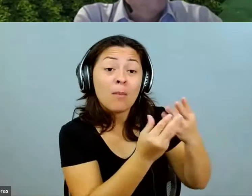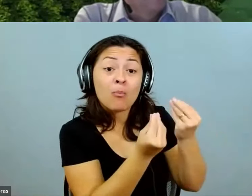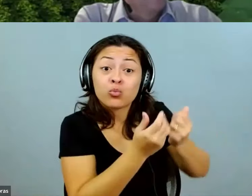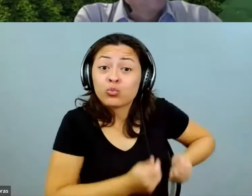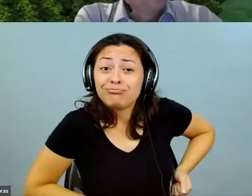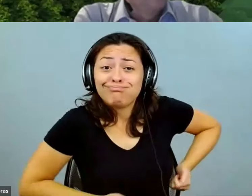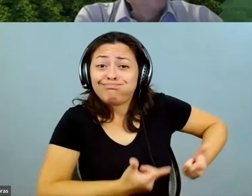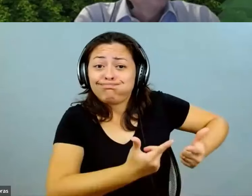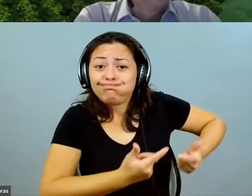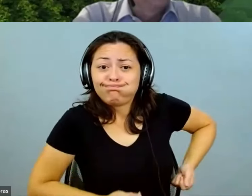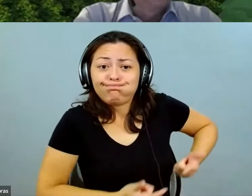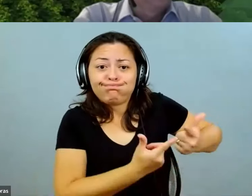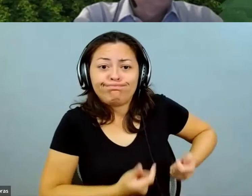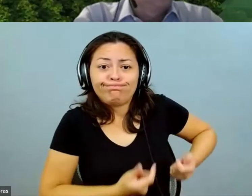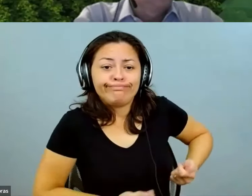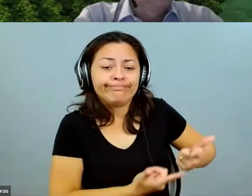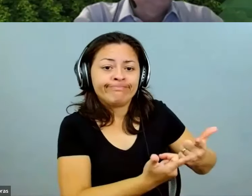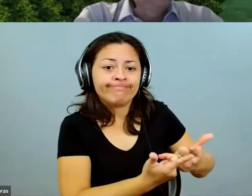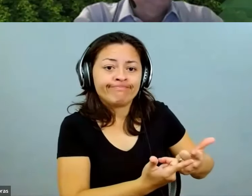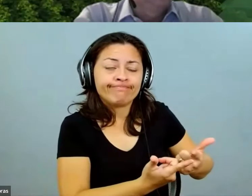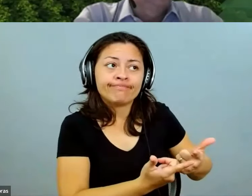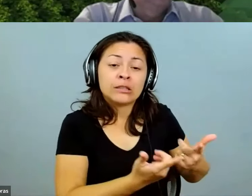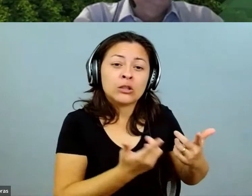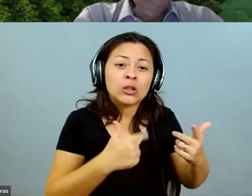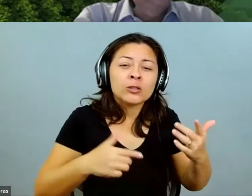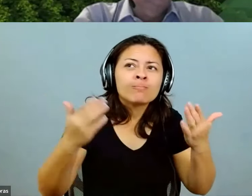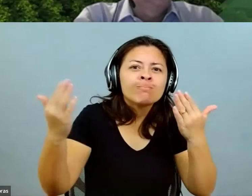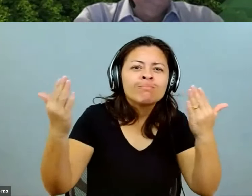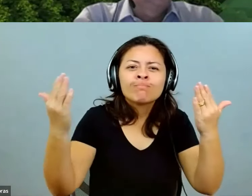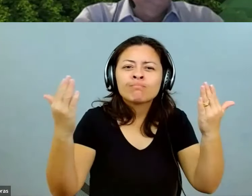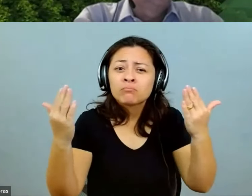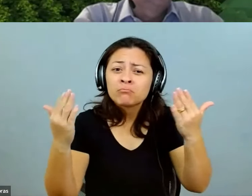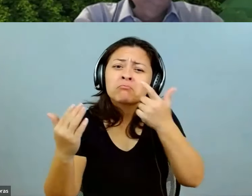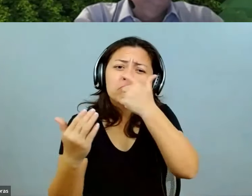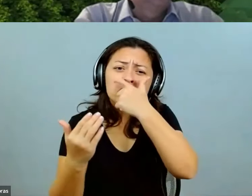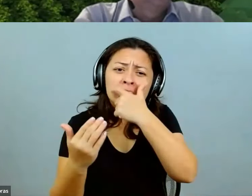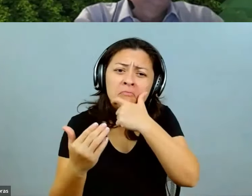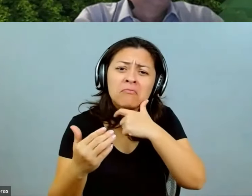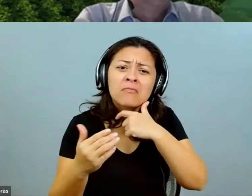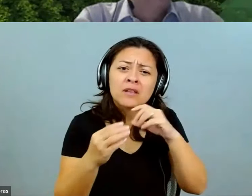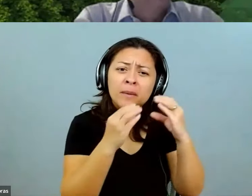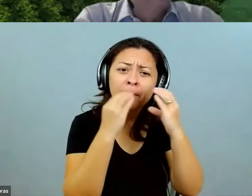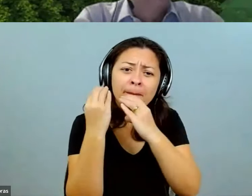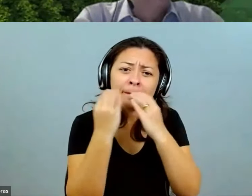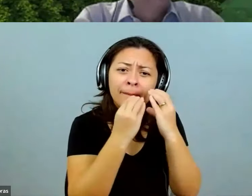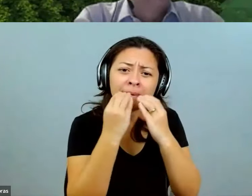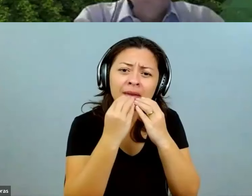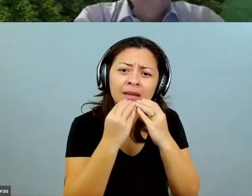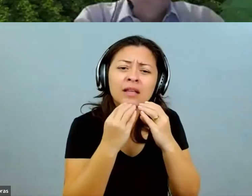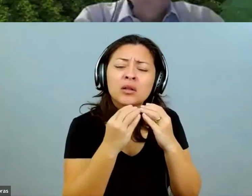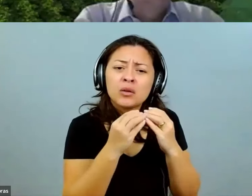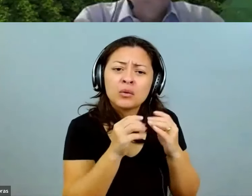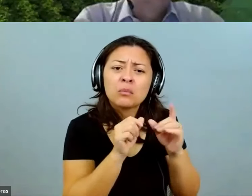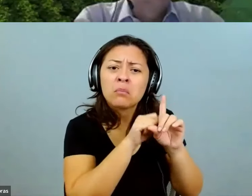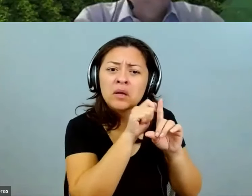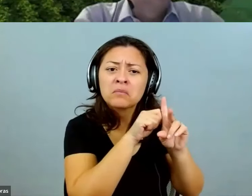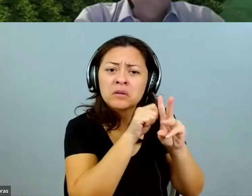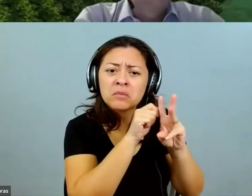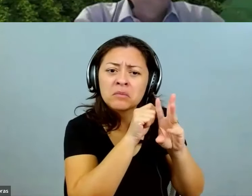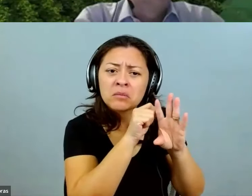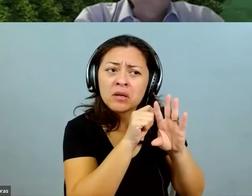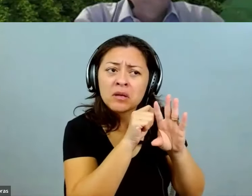visualiza um cenário um pouquinho mais favorável para a cultura do Milho eh nos próximos meses né